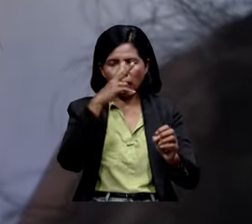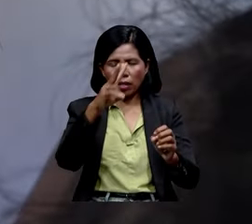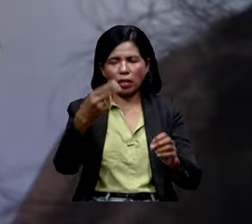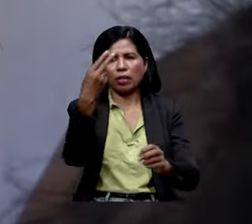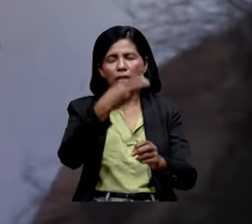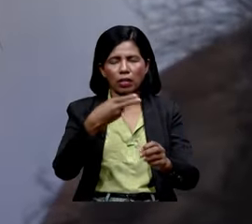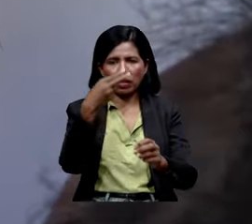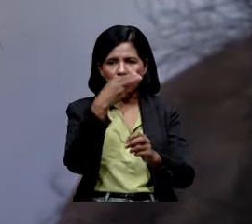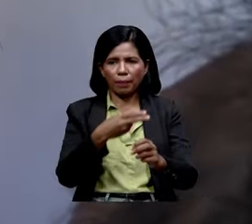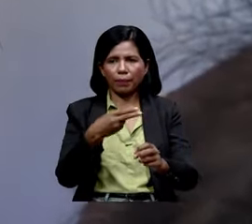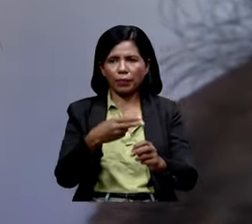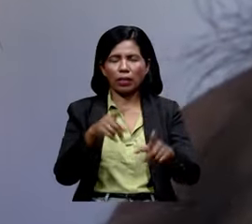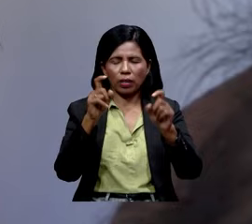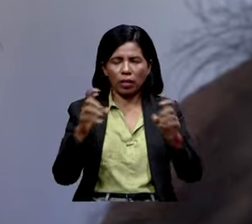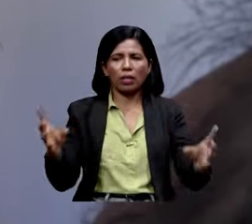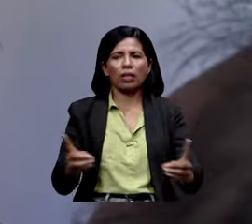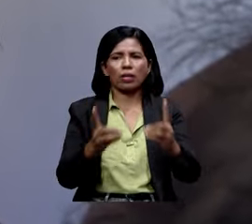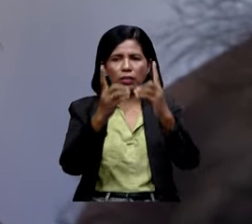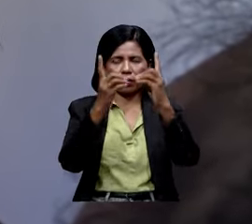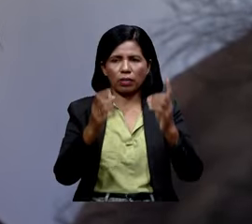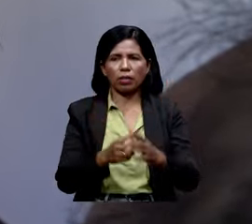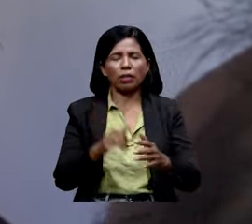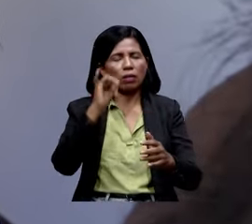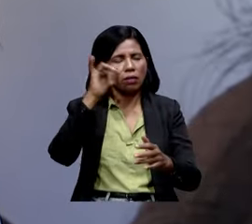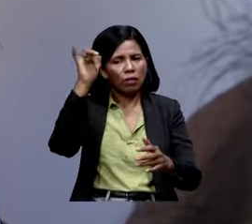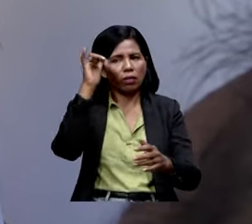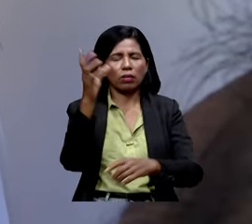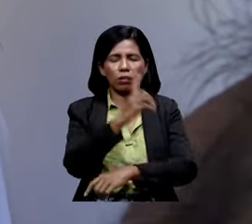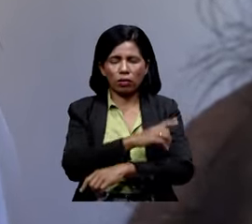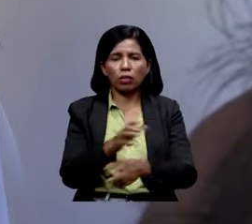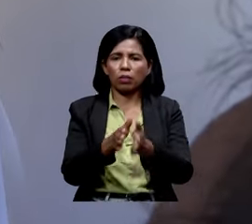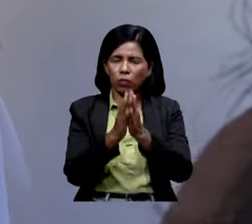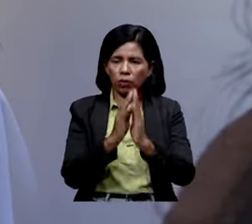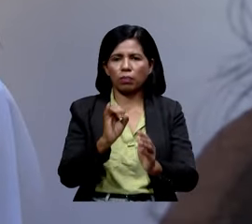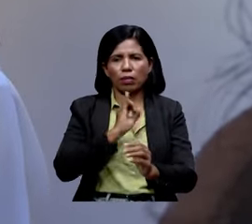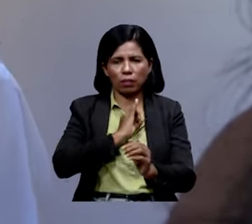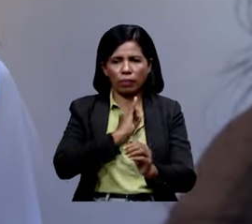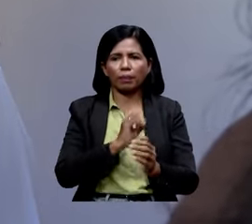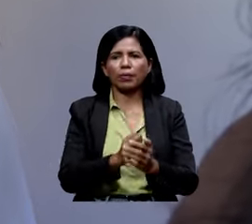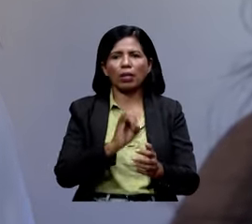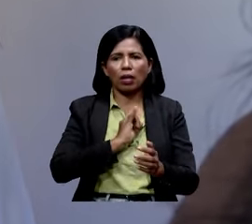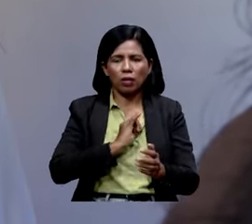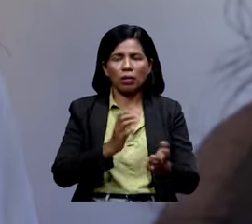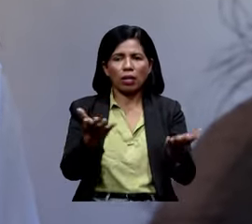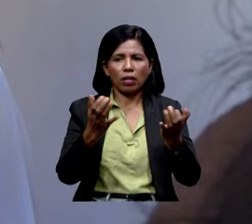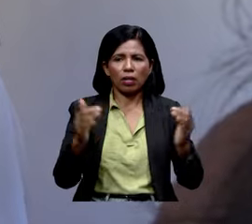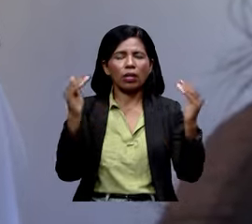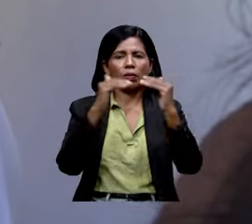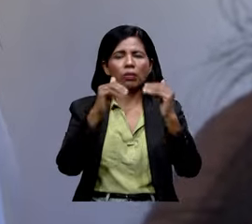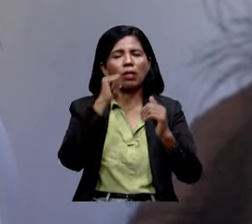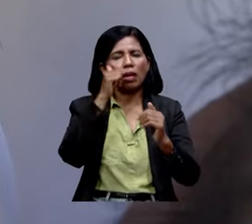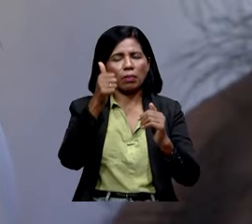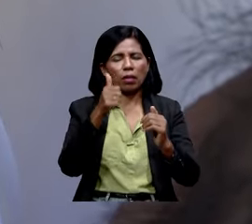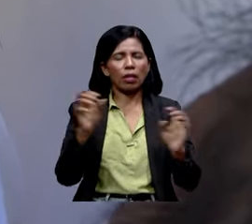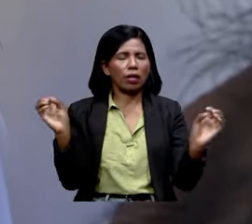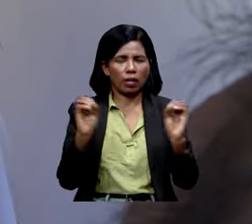quinta-feira tem que soro like fonda da um sei que hoje ser uso vao o cara que reunião a do necala